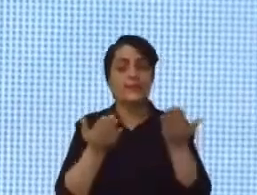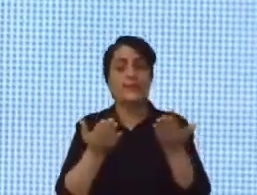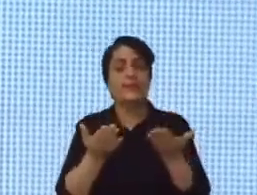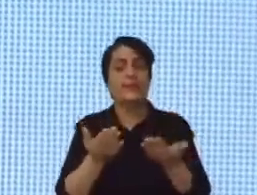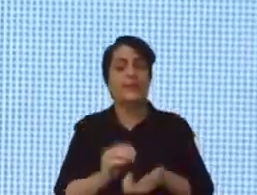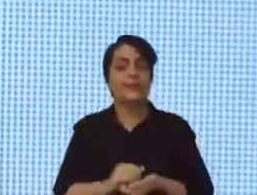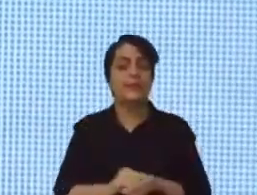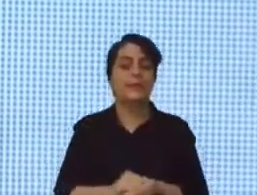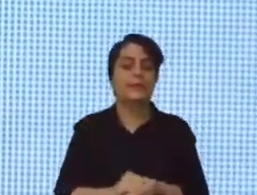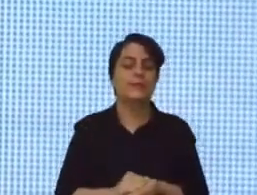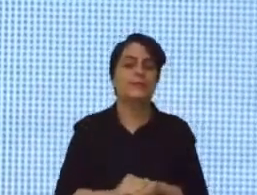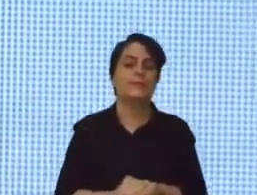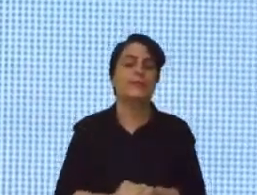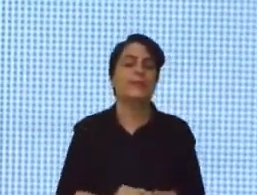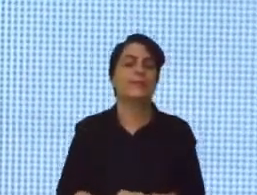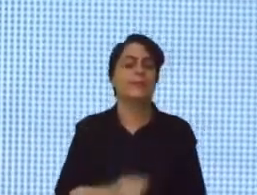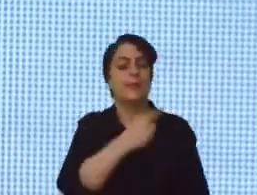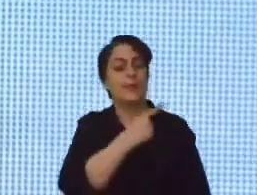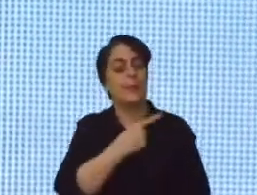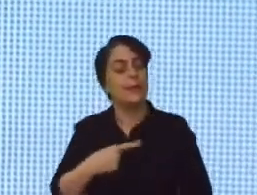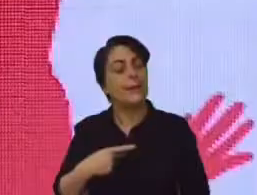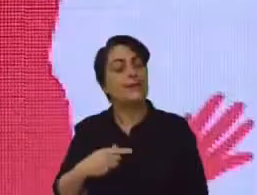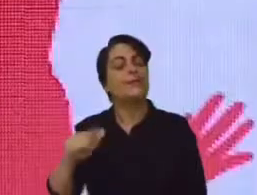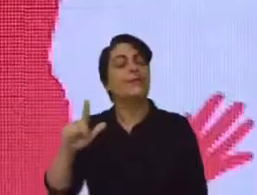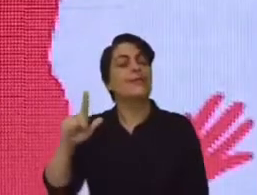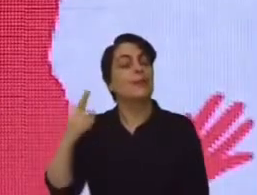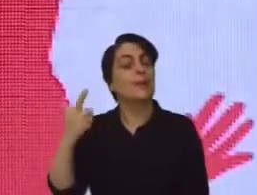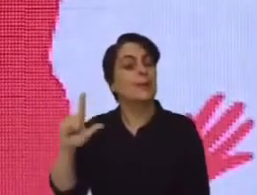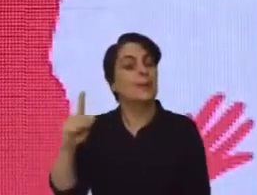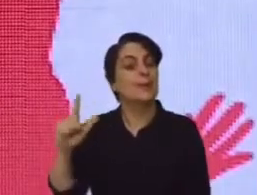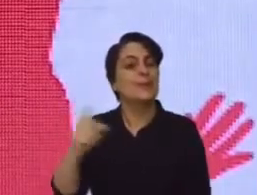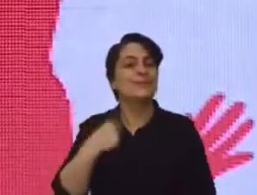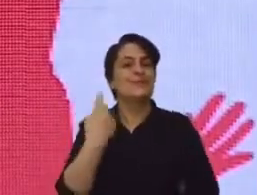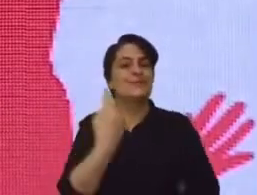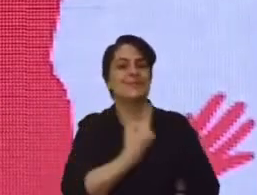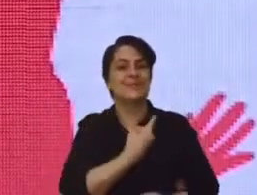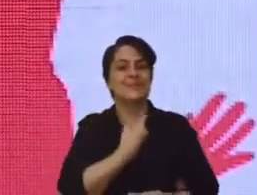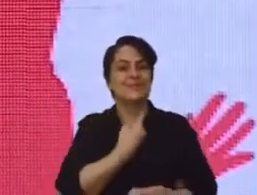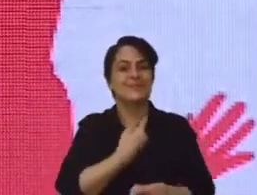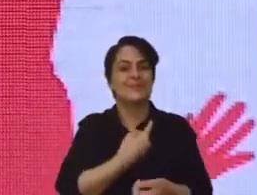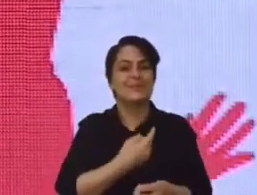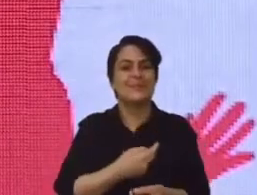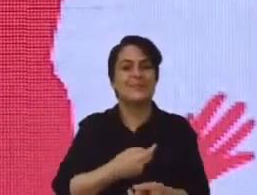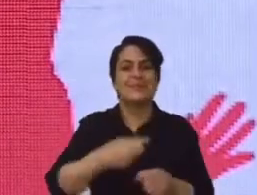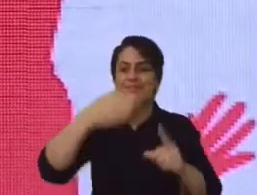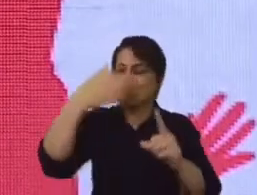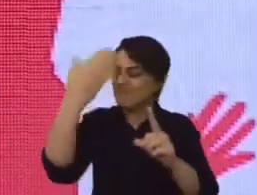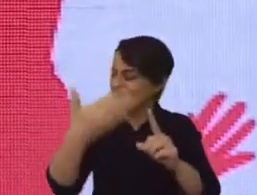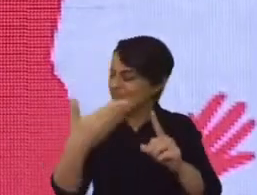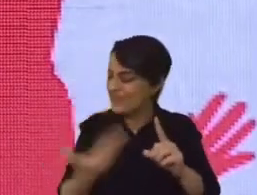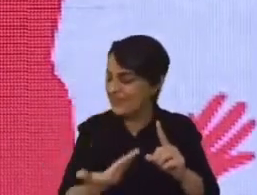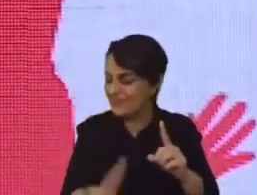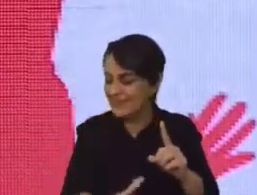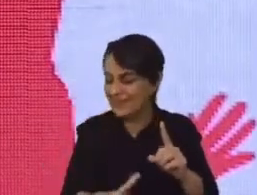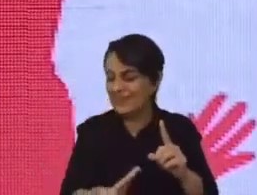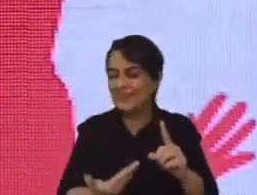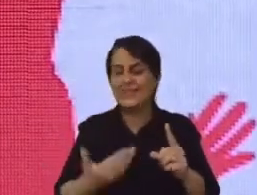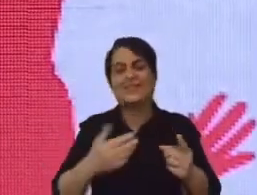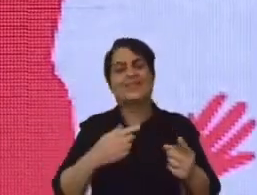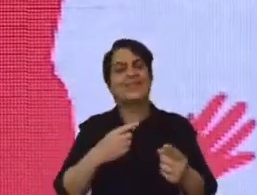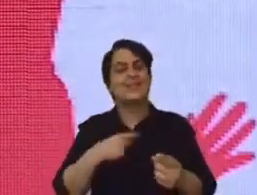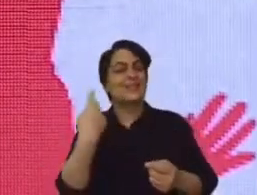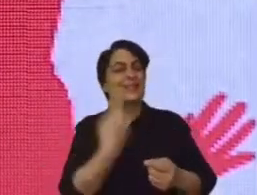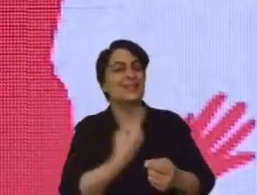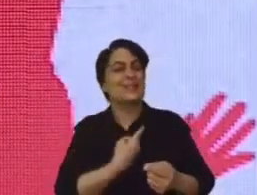Presidente Lula, nós te oferecemos essa singela homenagem para dizer que nós estamos junto com